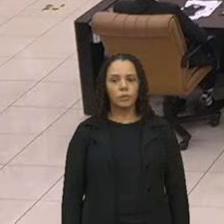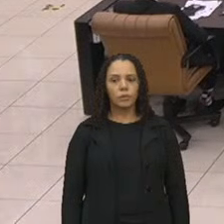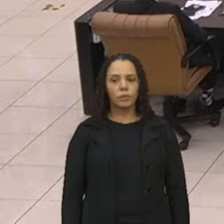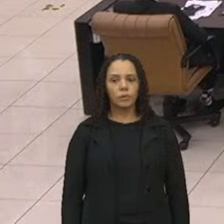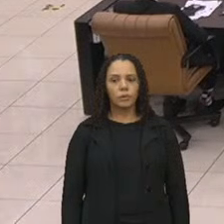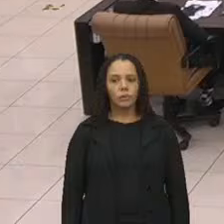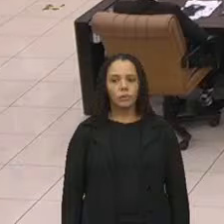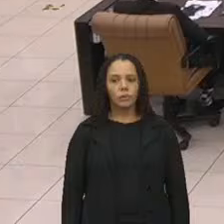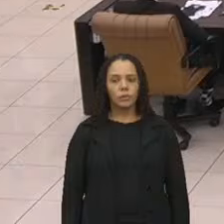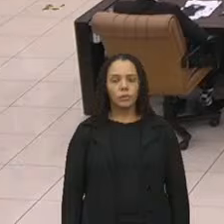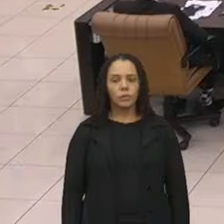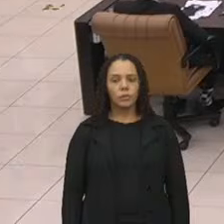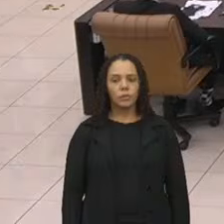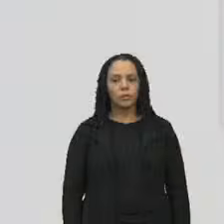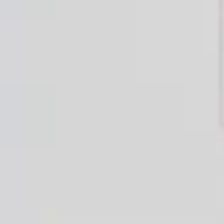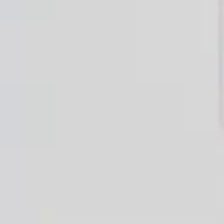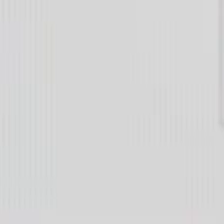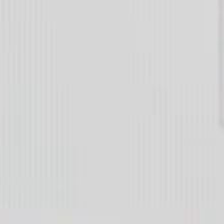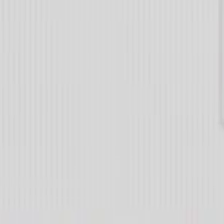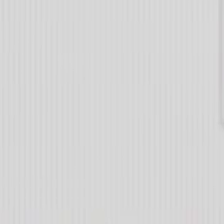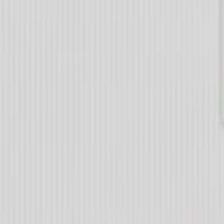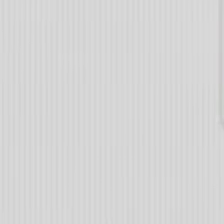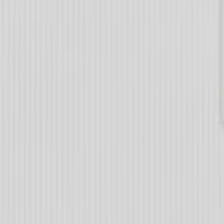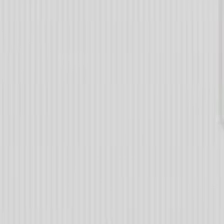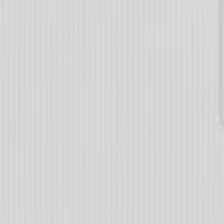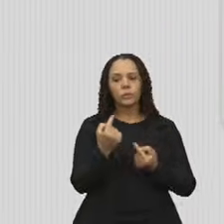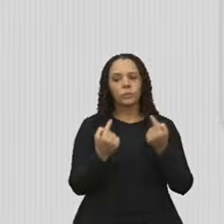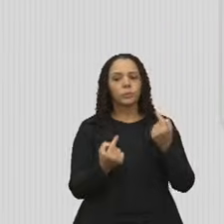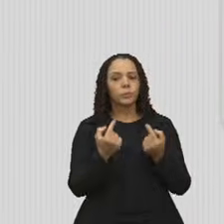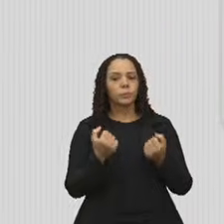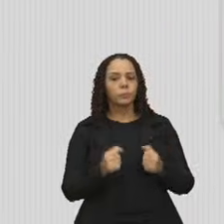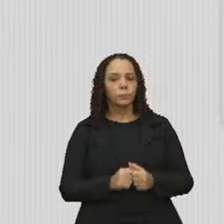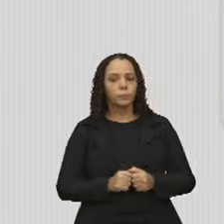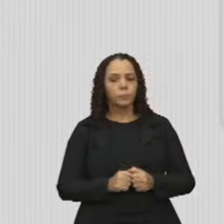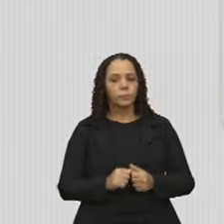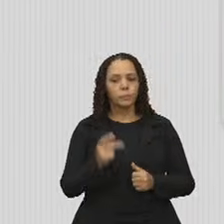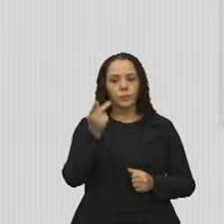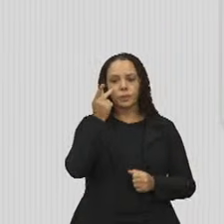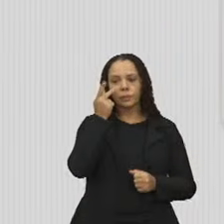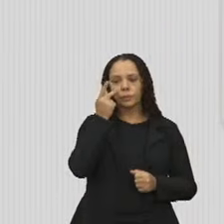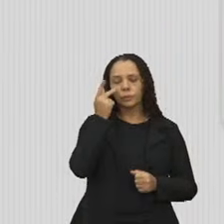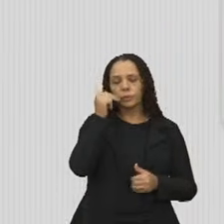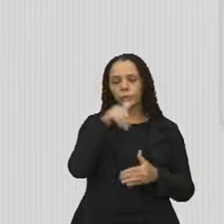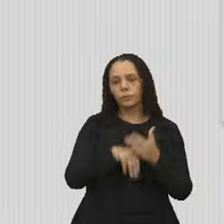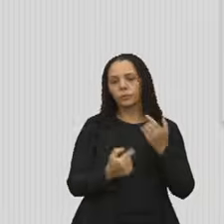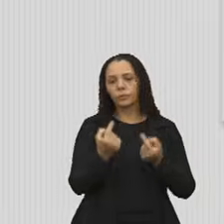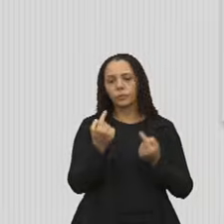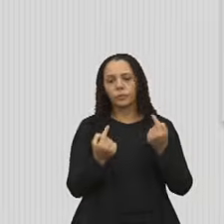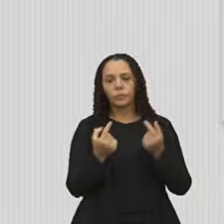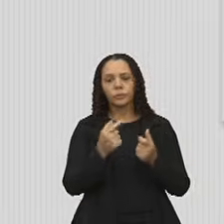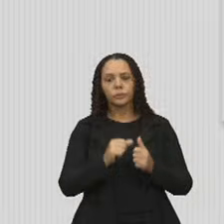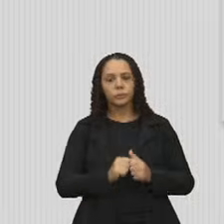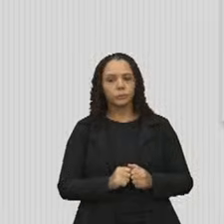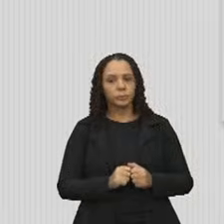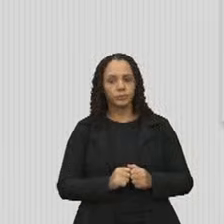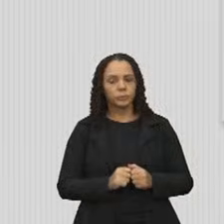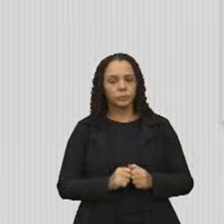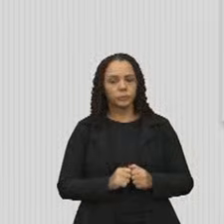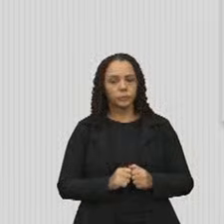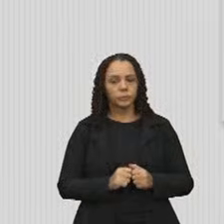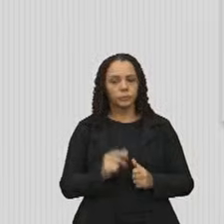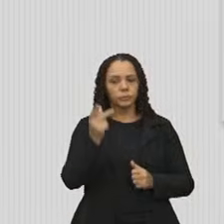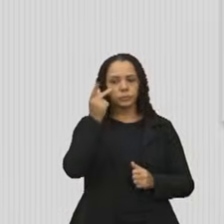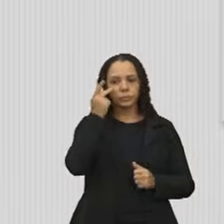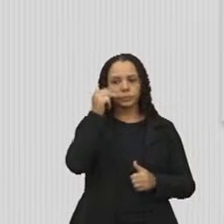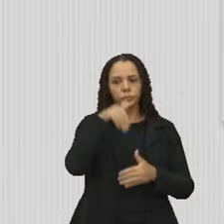Como voto o vereador Neto Alves. Como voto o vereador Paulinho do Esporte. Como voto o vereador Paulinho